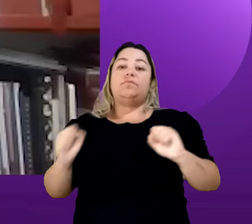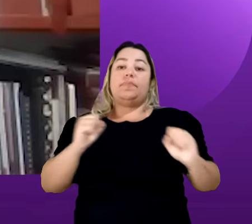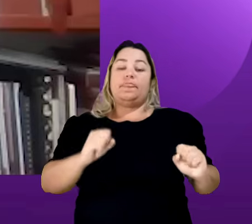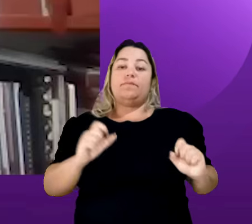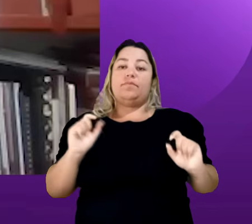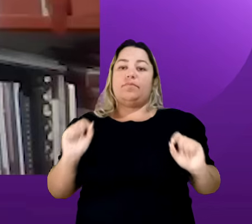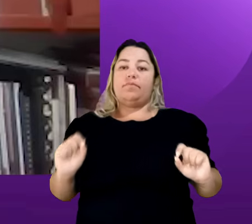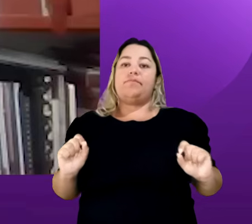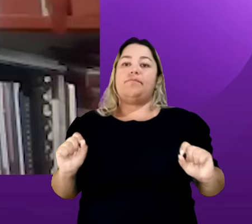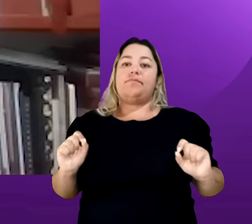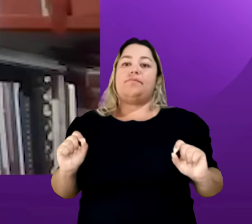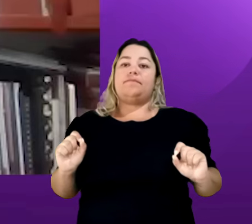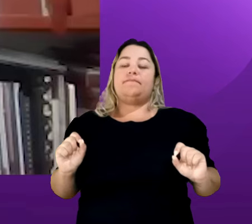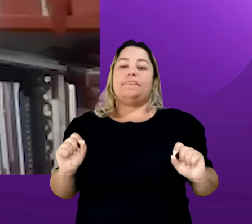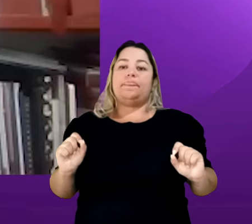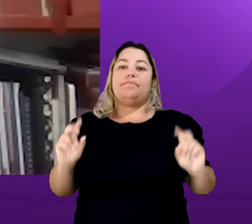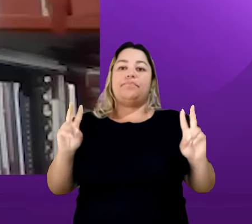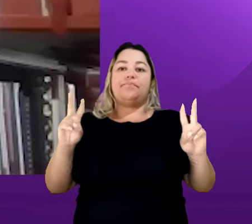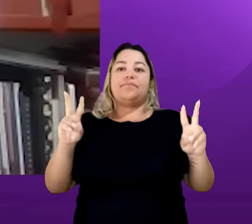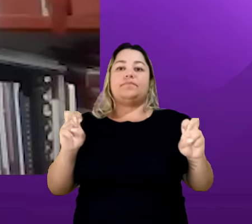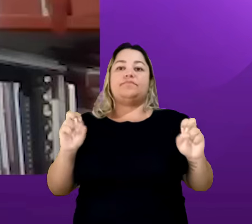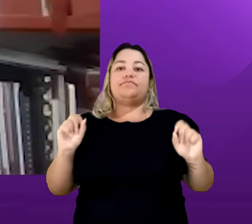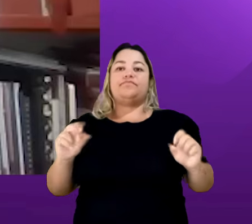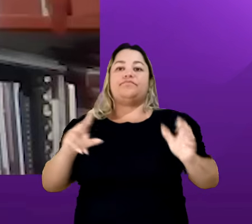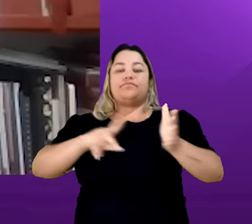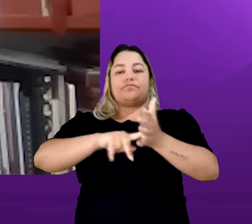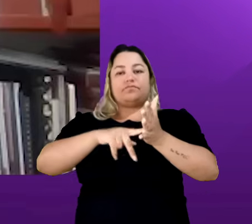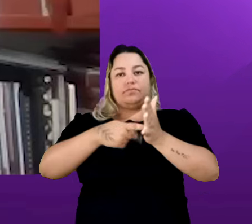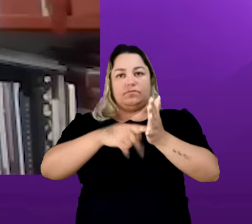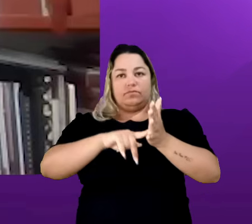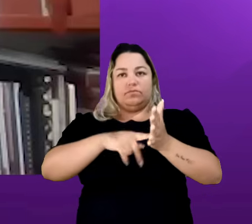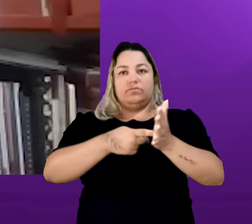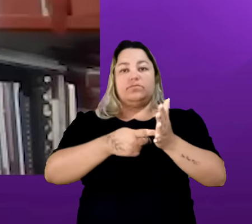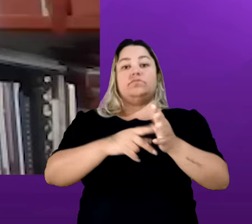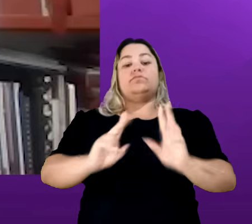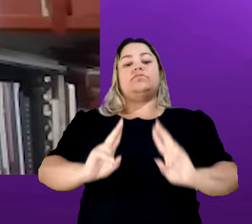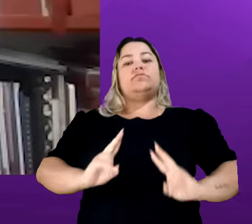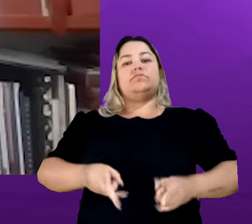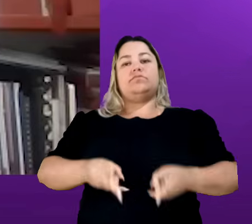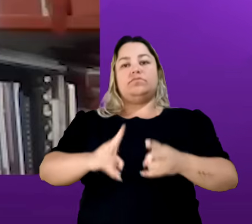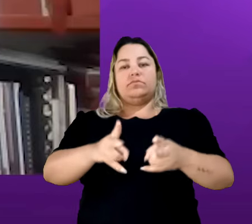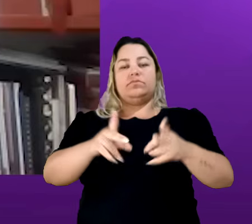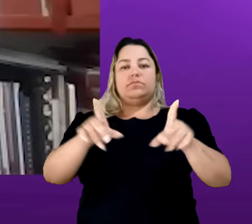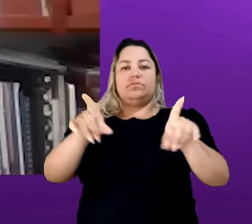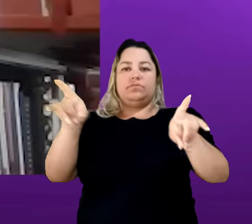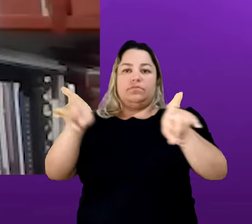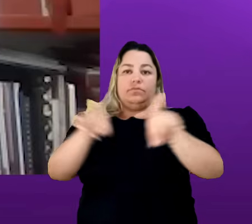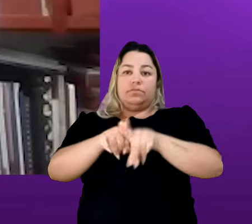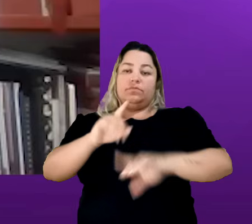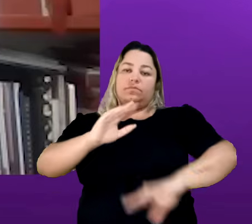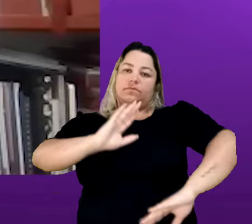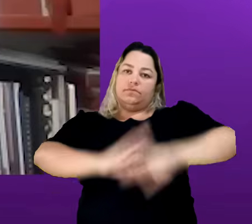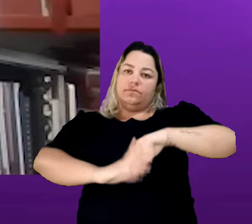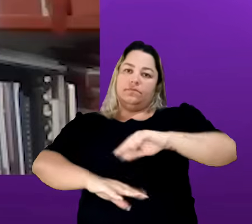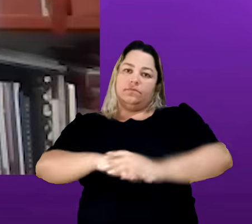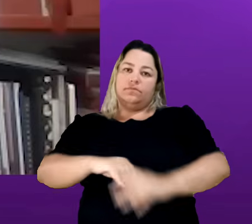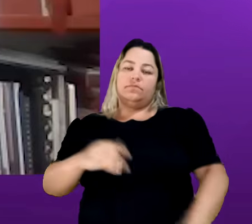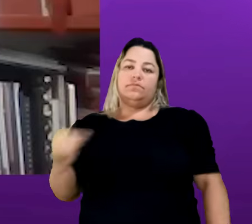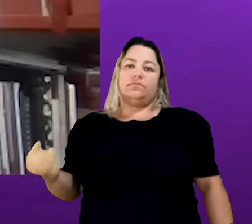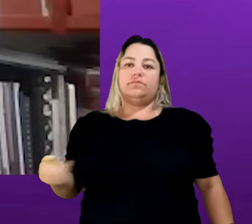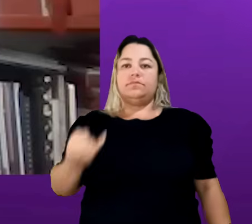nessa questão sindical, sempre em cargos importantes,